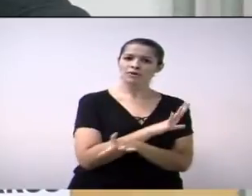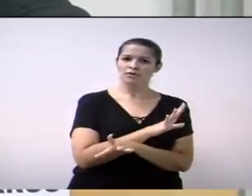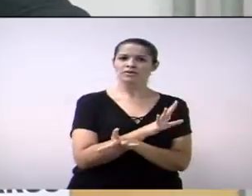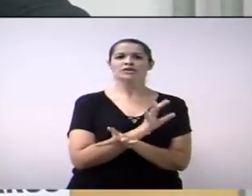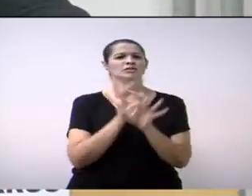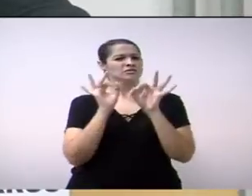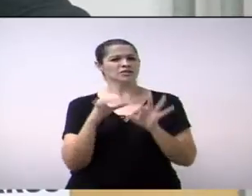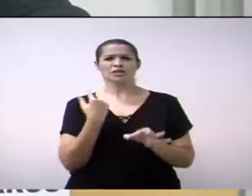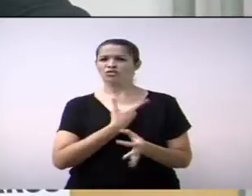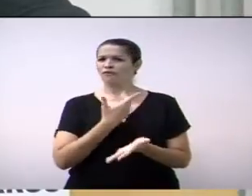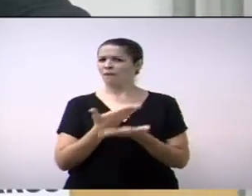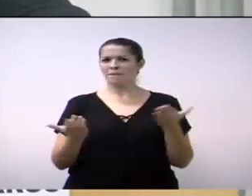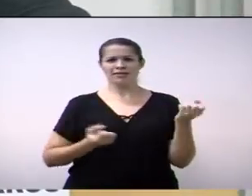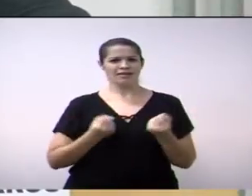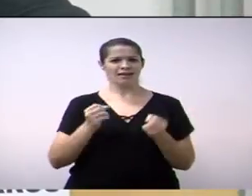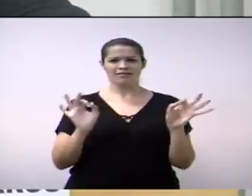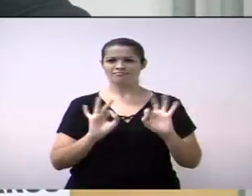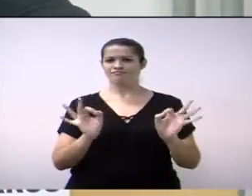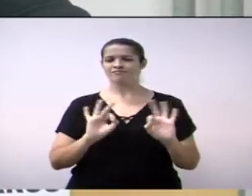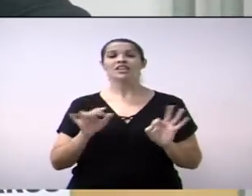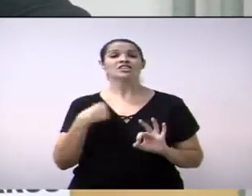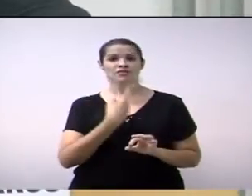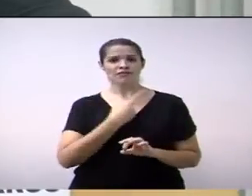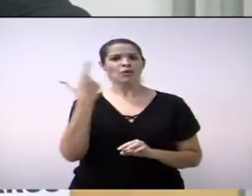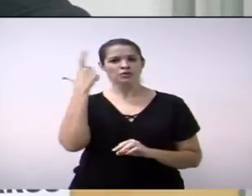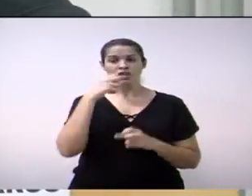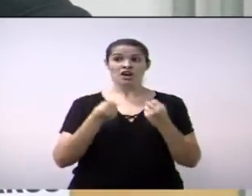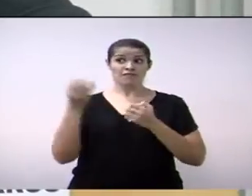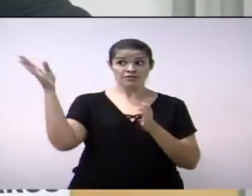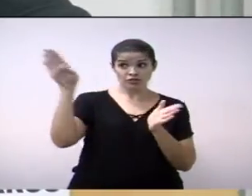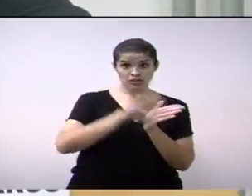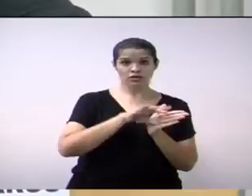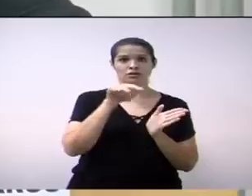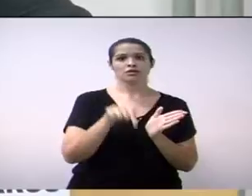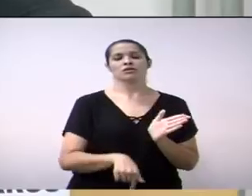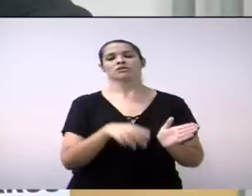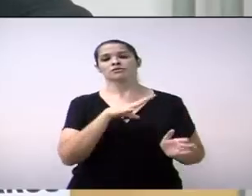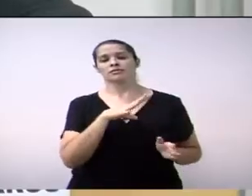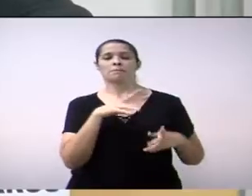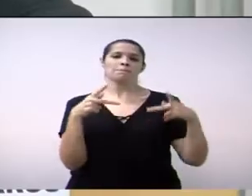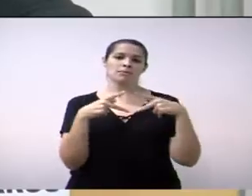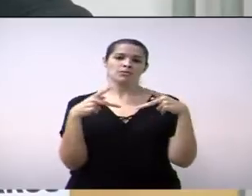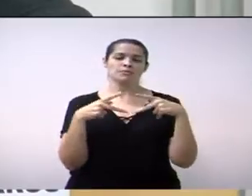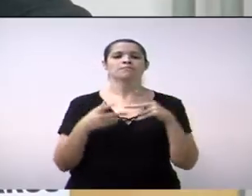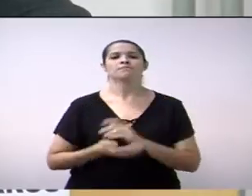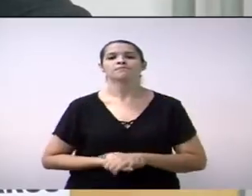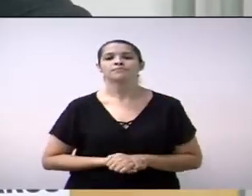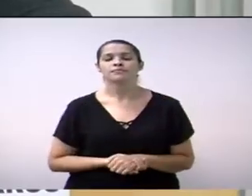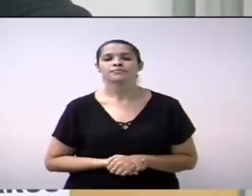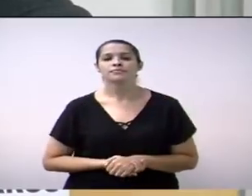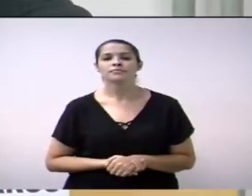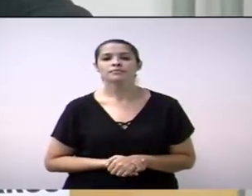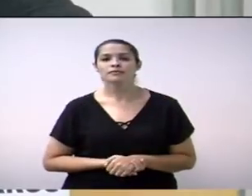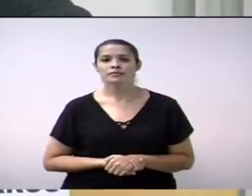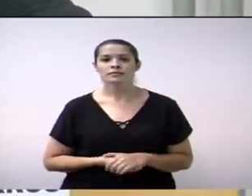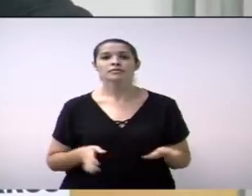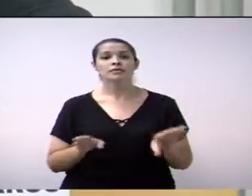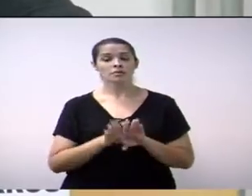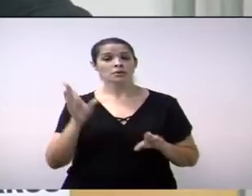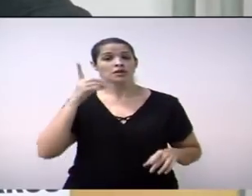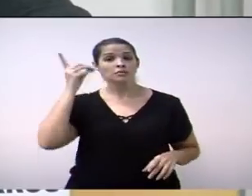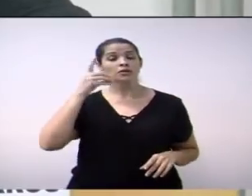não perderemos esse carro, e vai ser importante aqui para a nossa cidade. E também a Ana